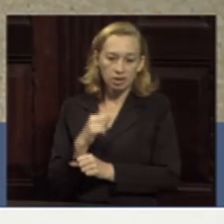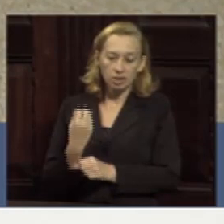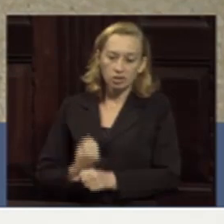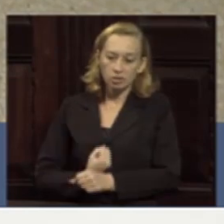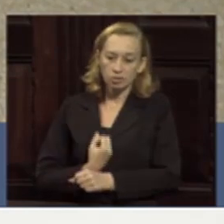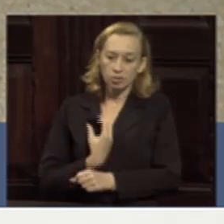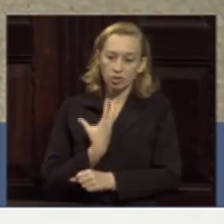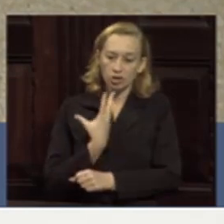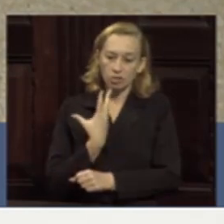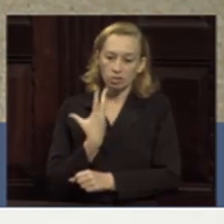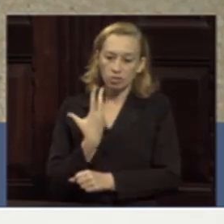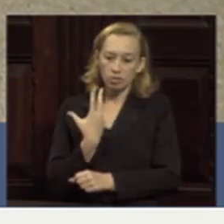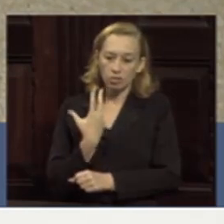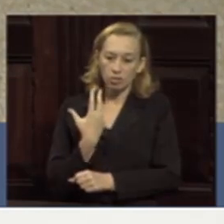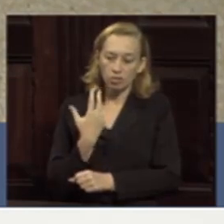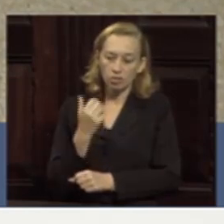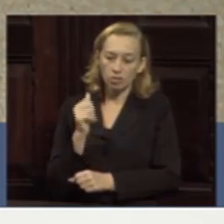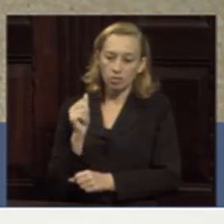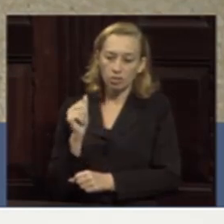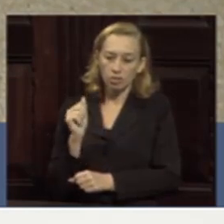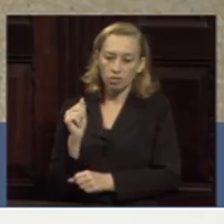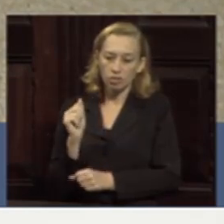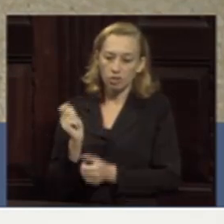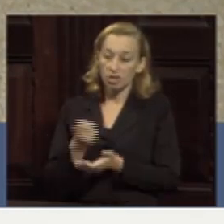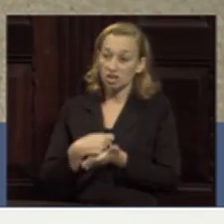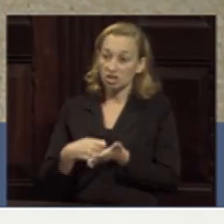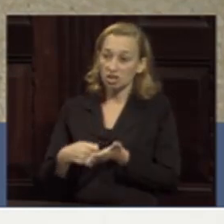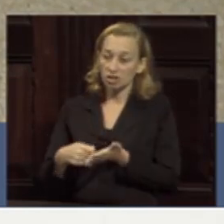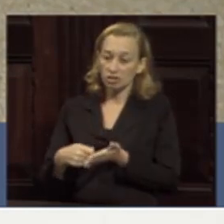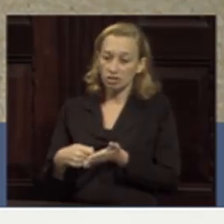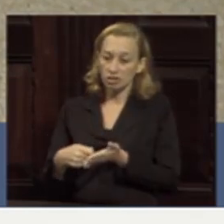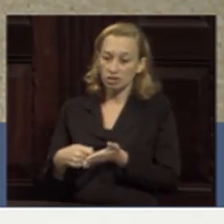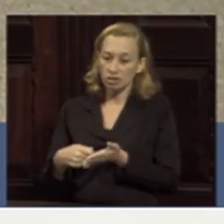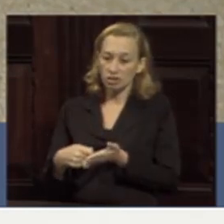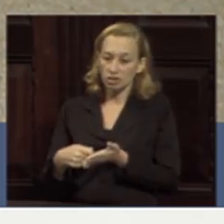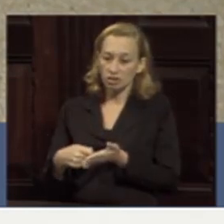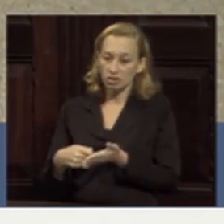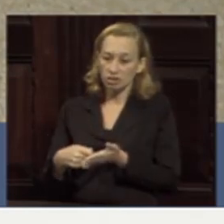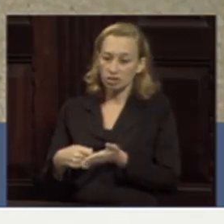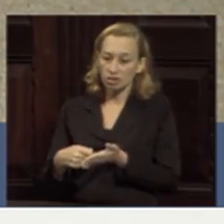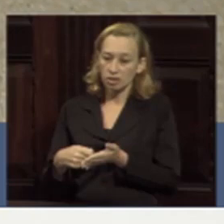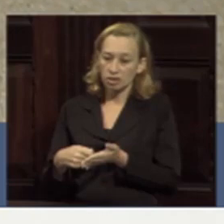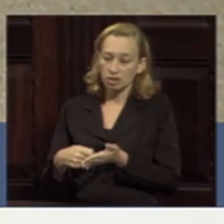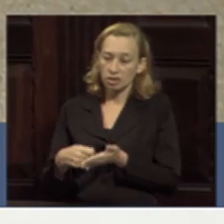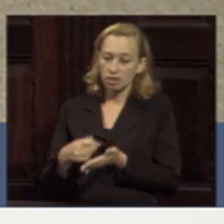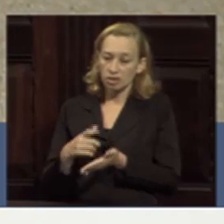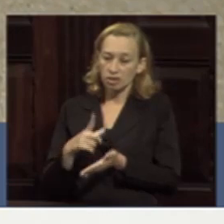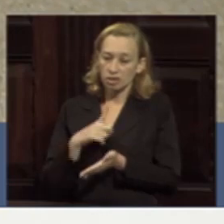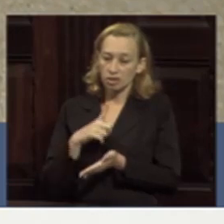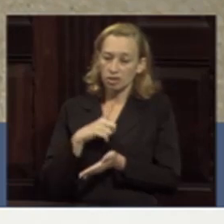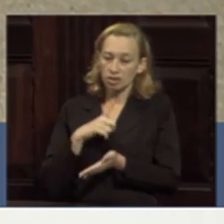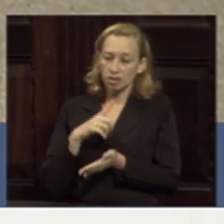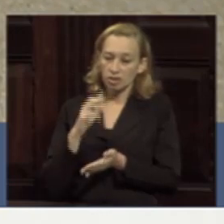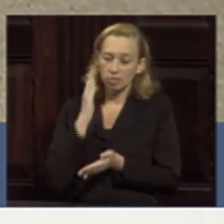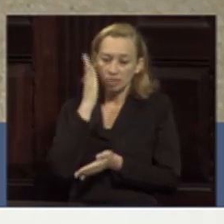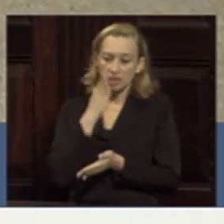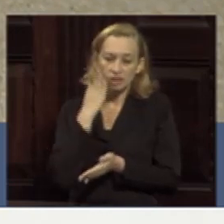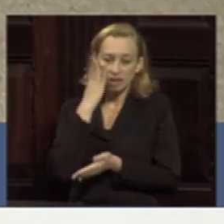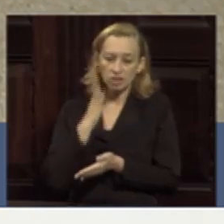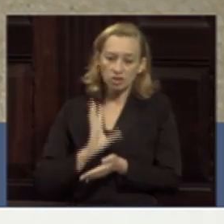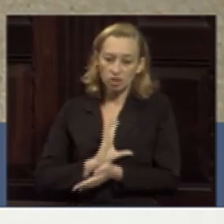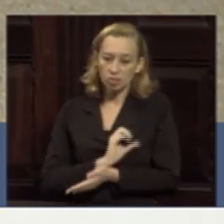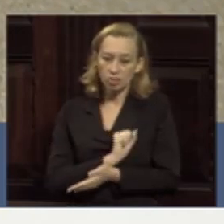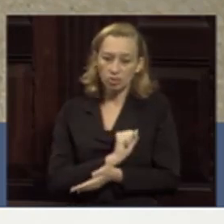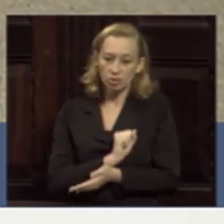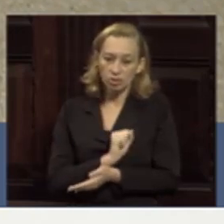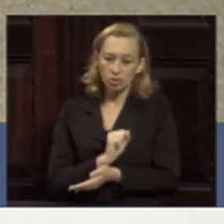cujo autor o coração você habita, envie uma mensagem de amor a você minha Thalita.